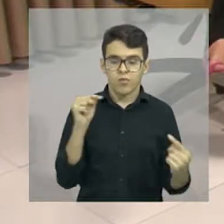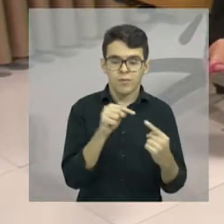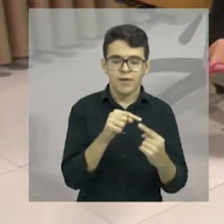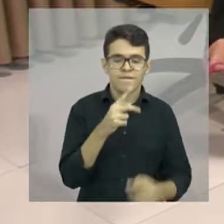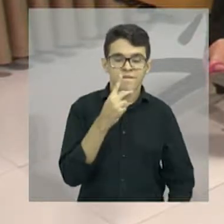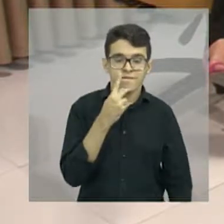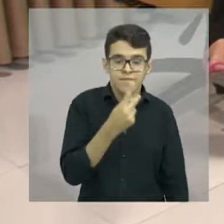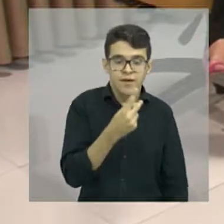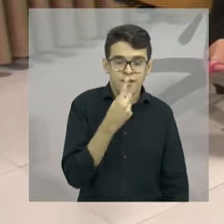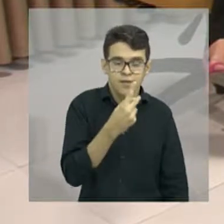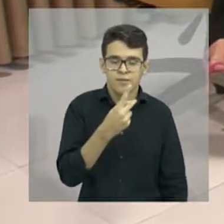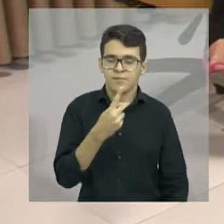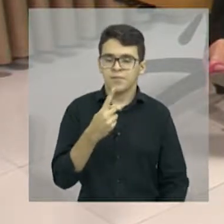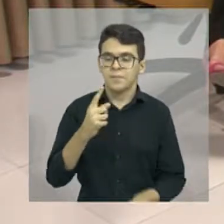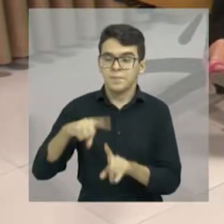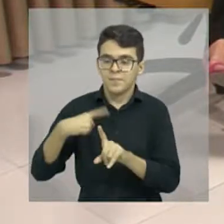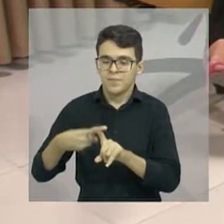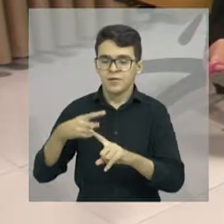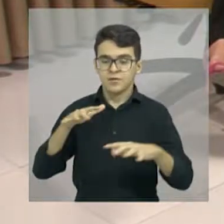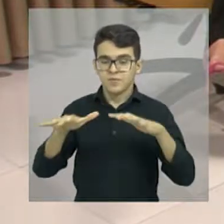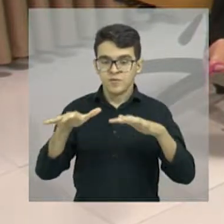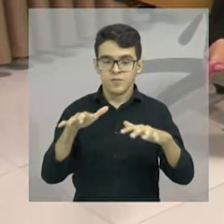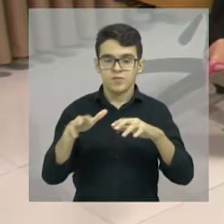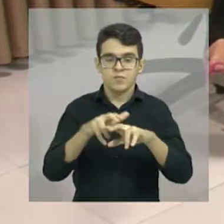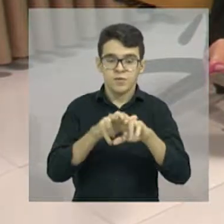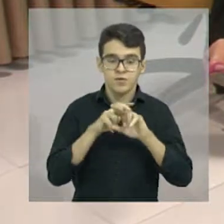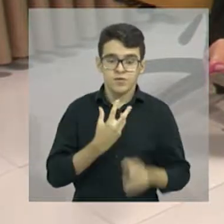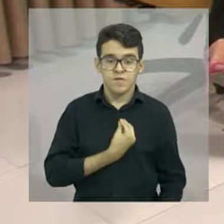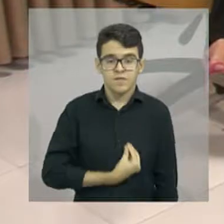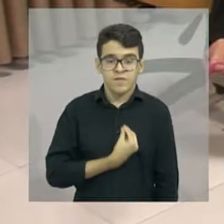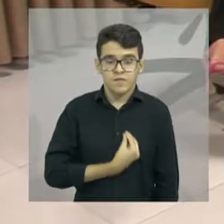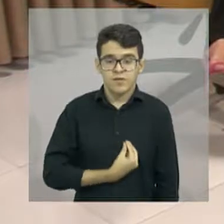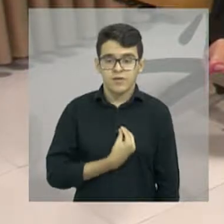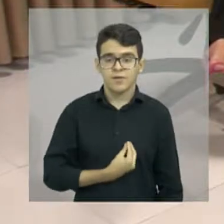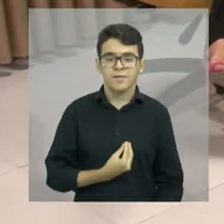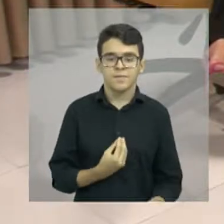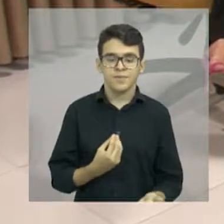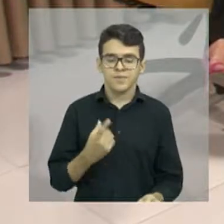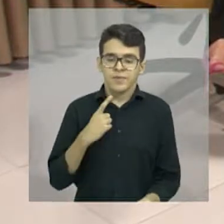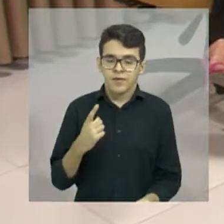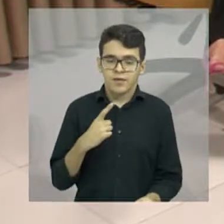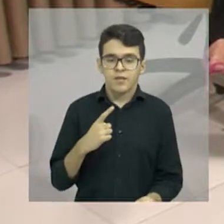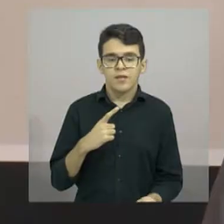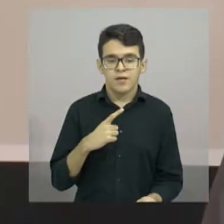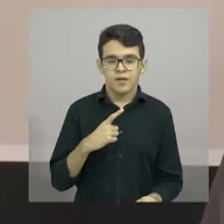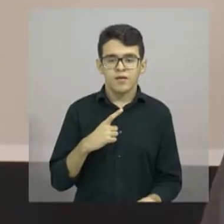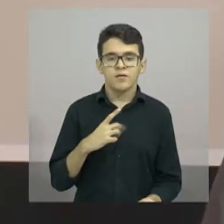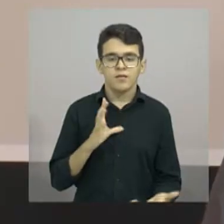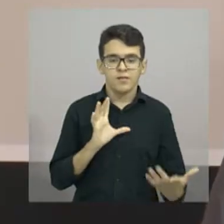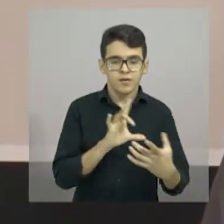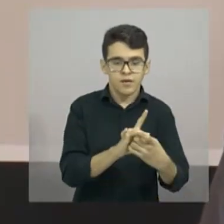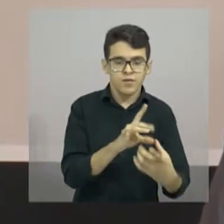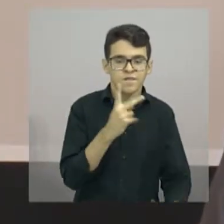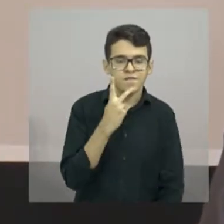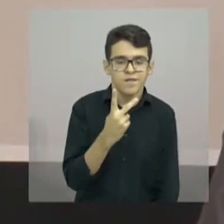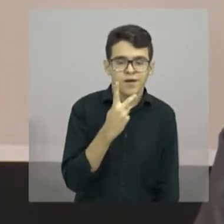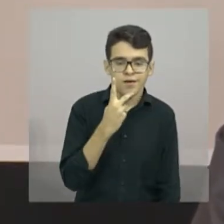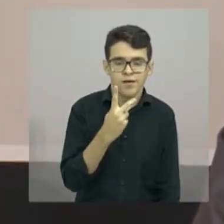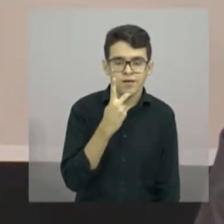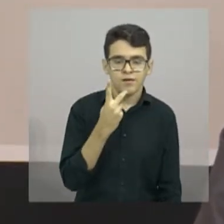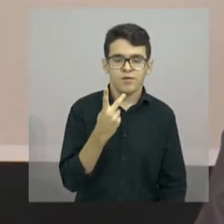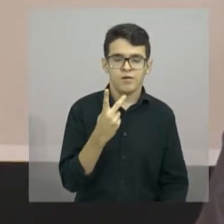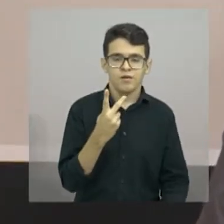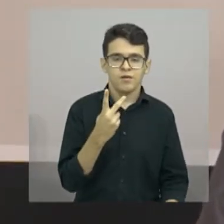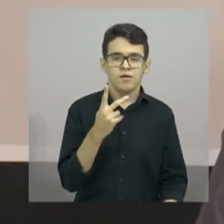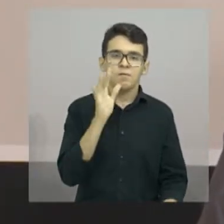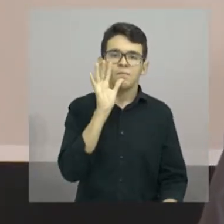fazemos durante o nosso dia, durante a nossa vida, está muito relacionado com o que a gente fala, porque a gente escuta, mas